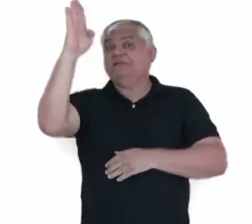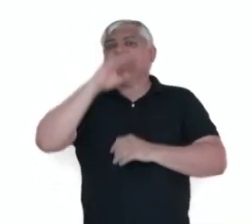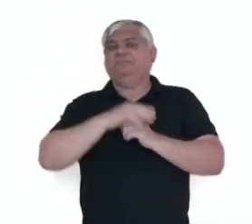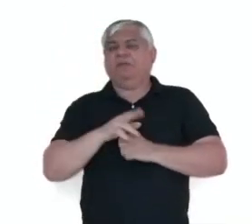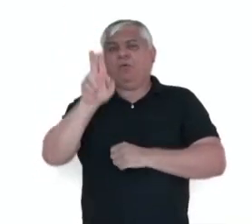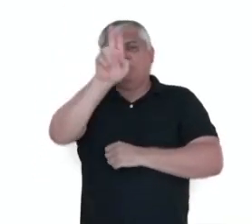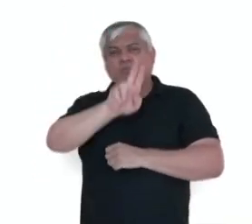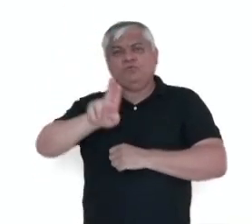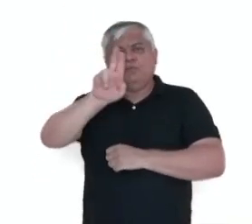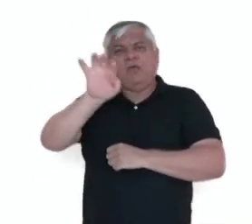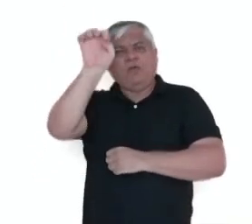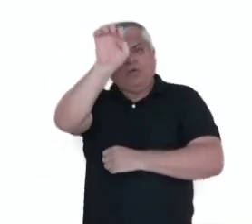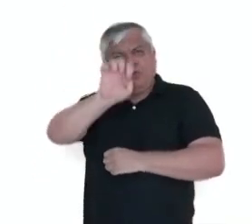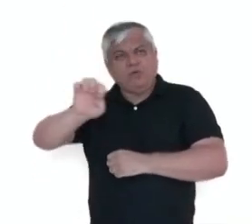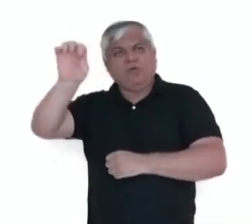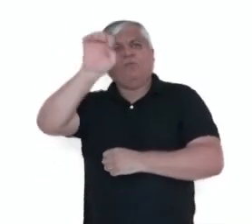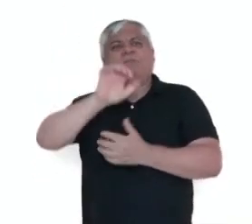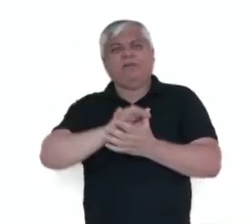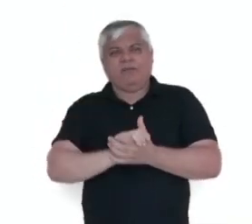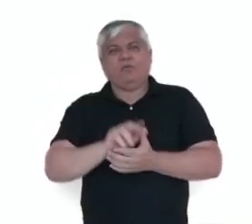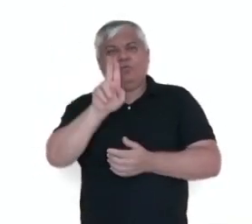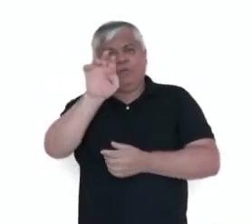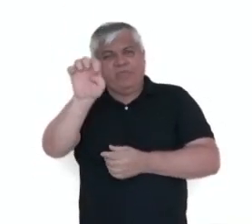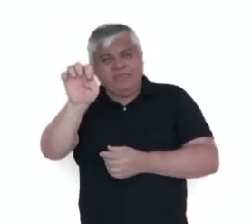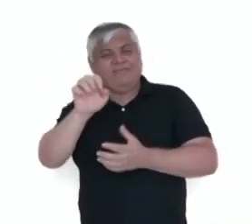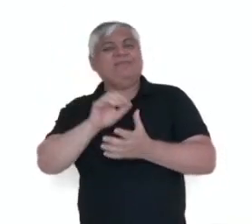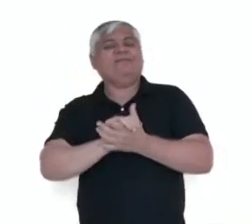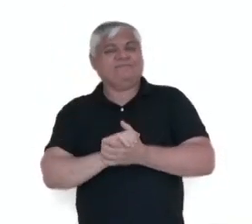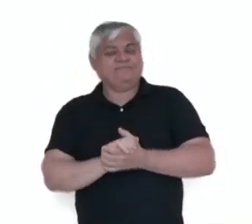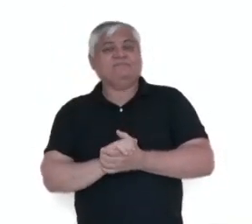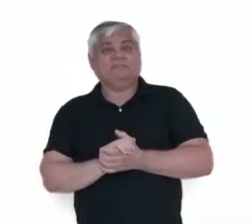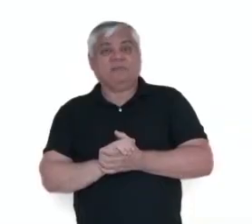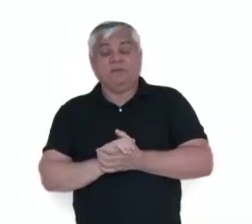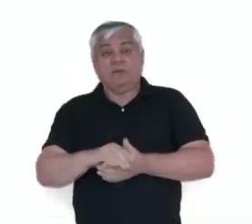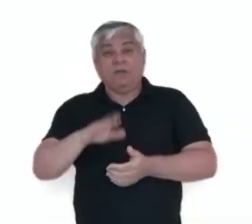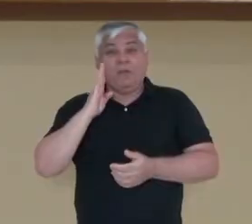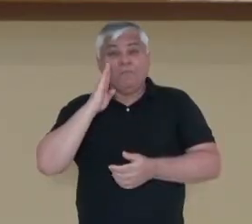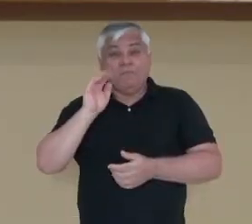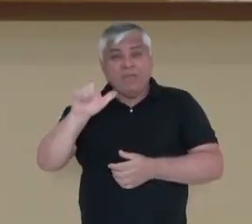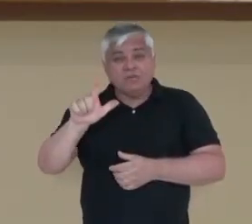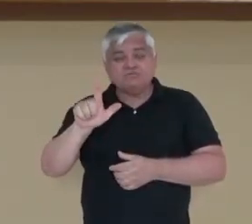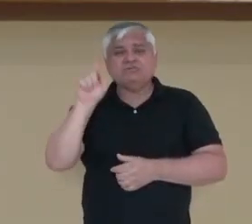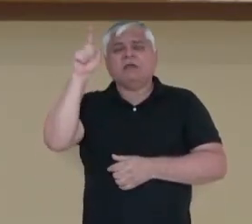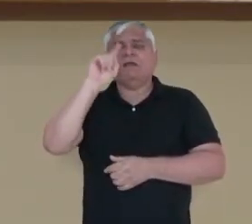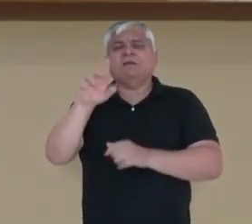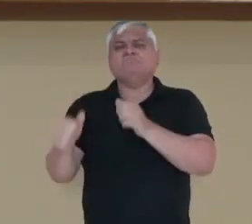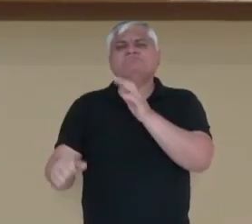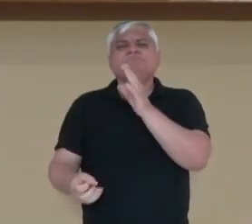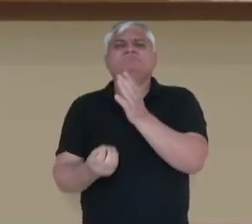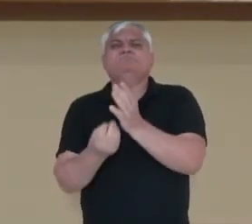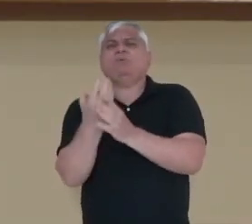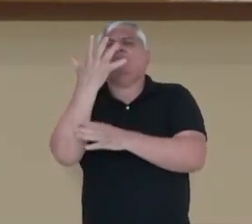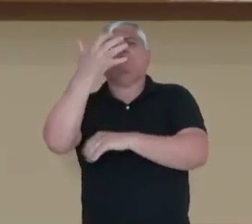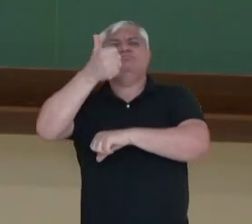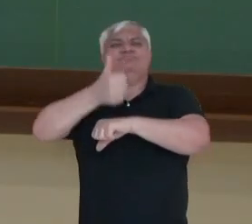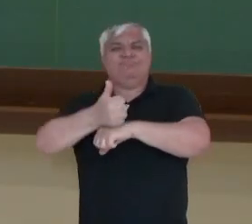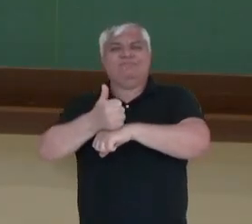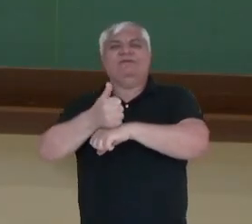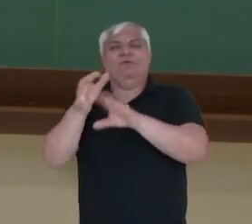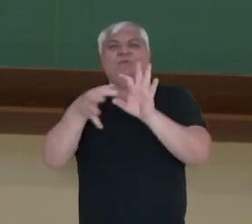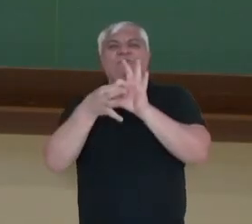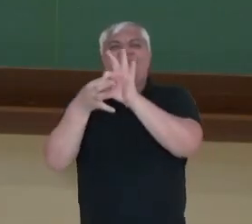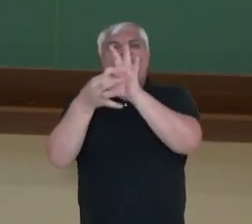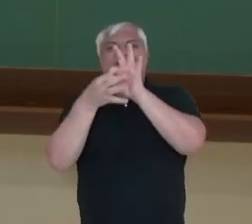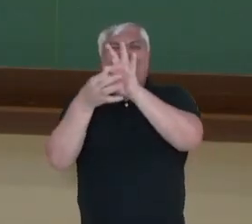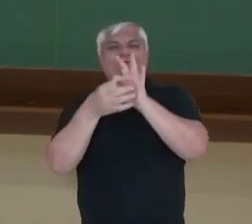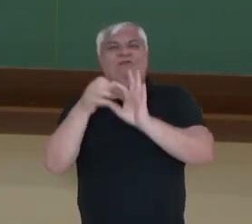da União Europeia. E a Bélgica ela foi um dos membros fundadores da União Europeia. A União Europeia